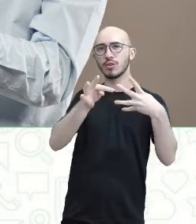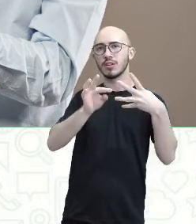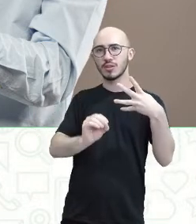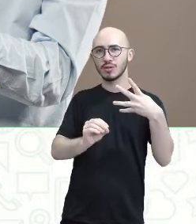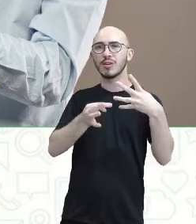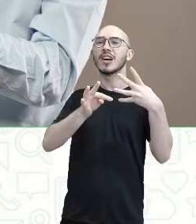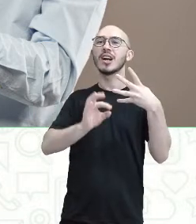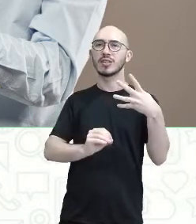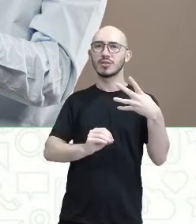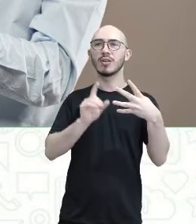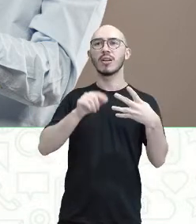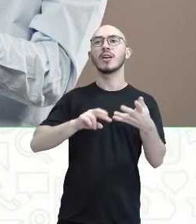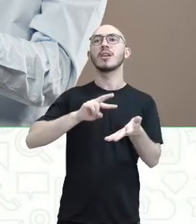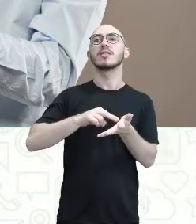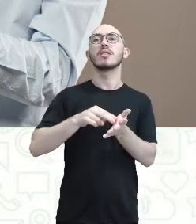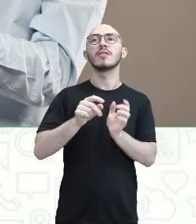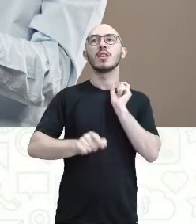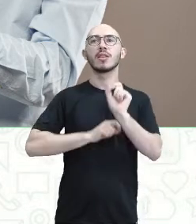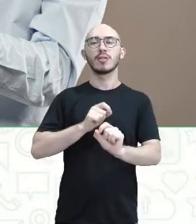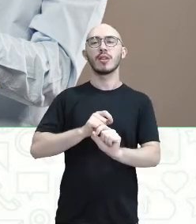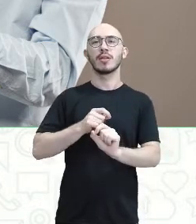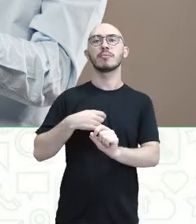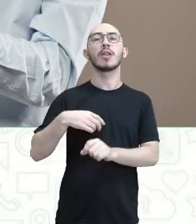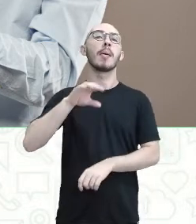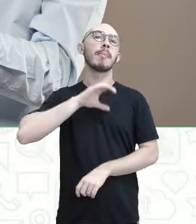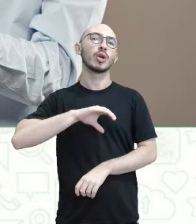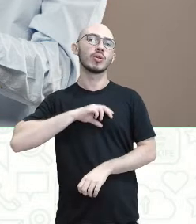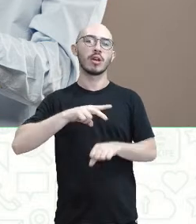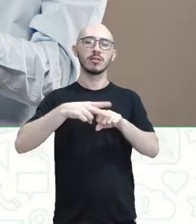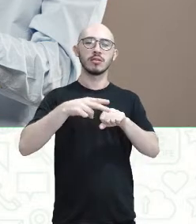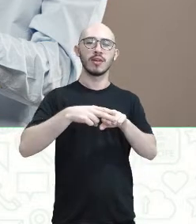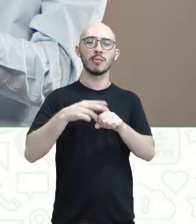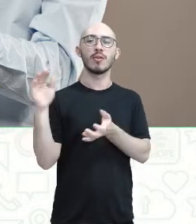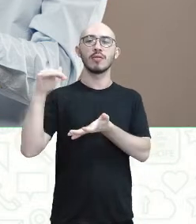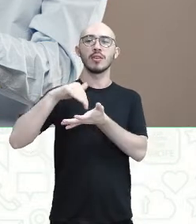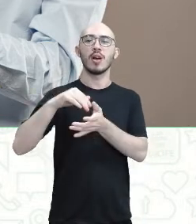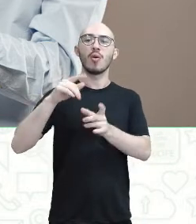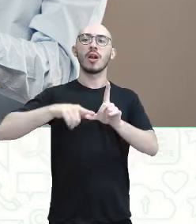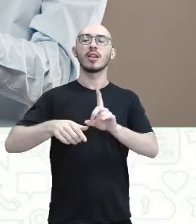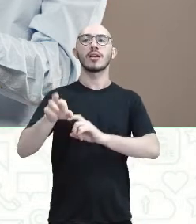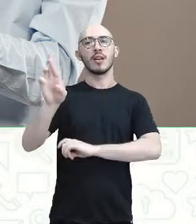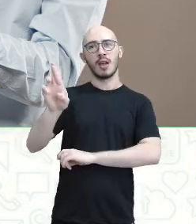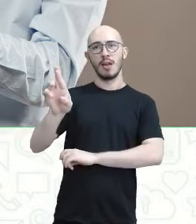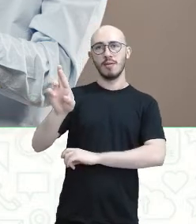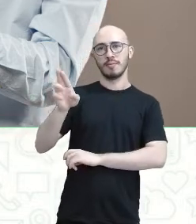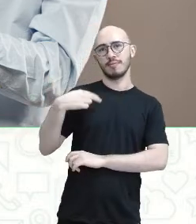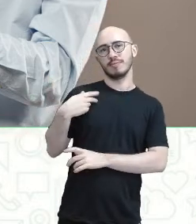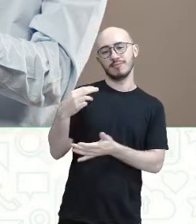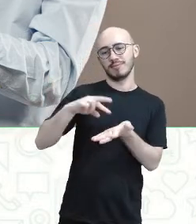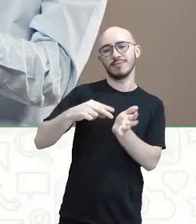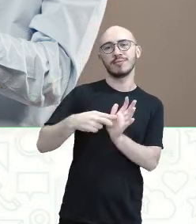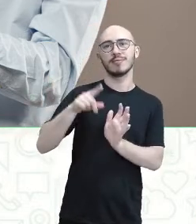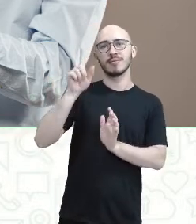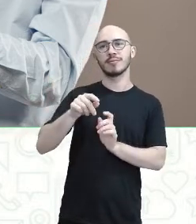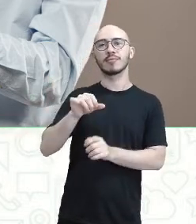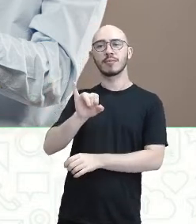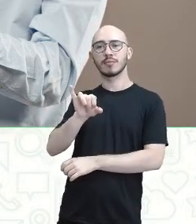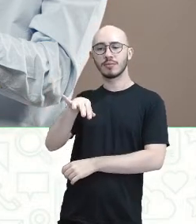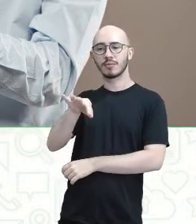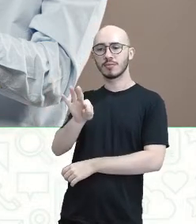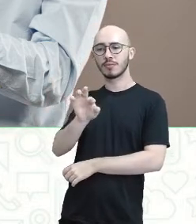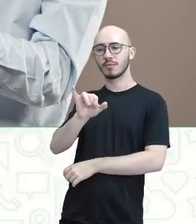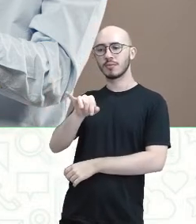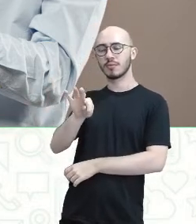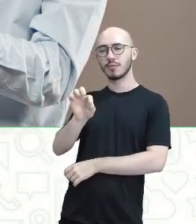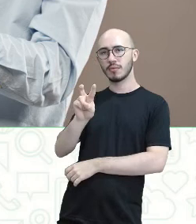é equivalente a exatamente o R no final do verbo. Ou seja, quando tem esse to, mostra que o verbo está na forma infinitiva. Tirou